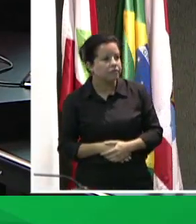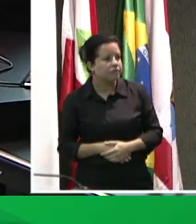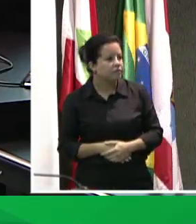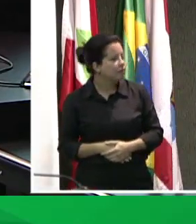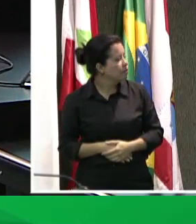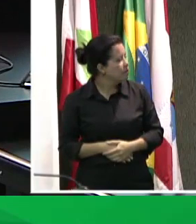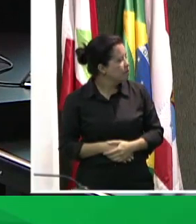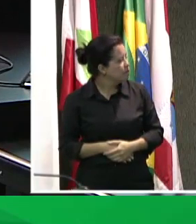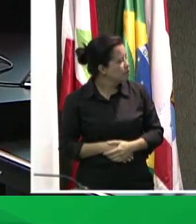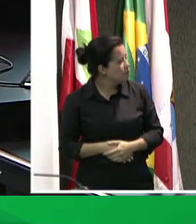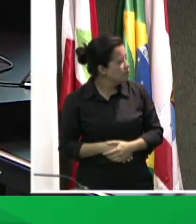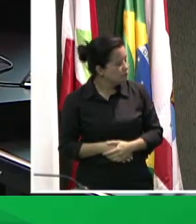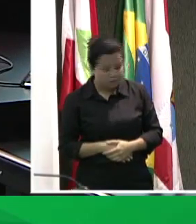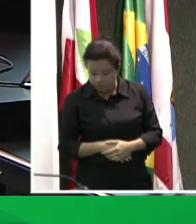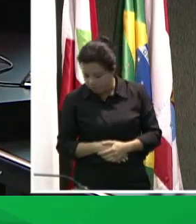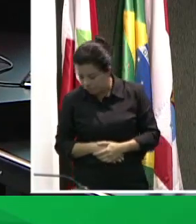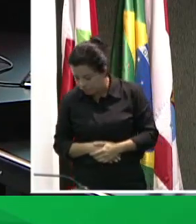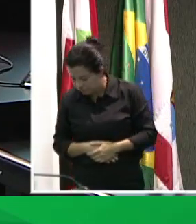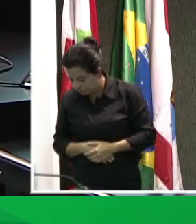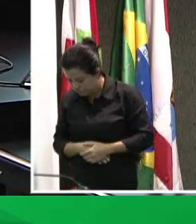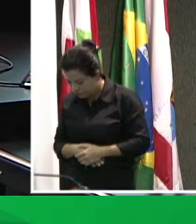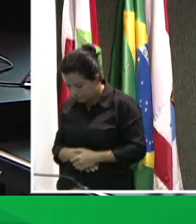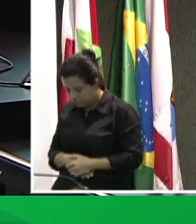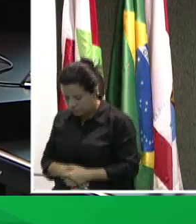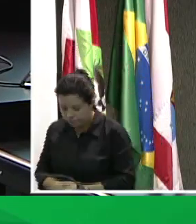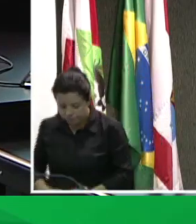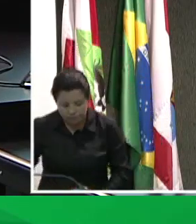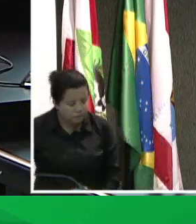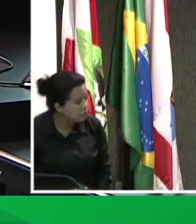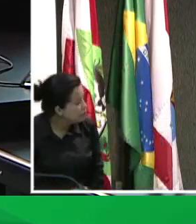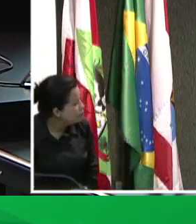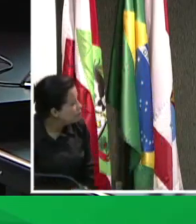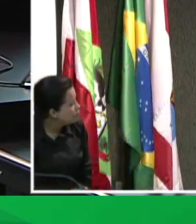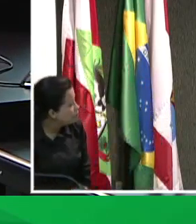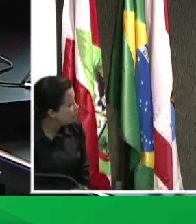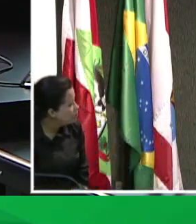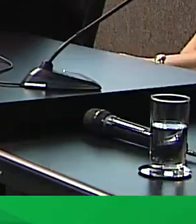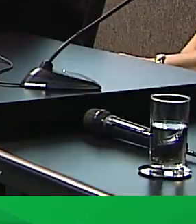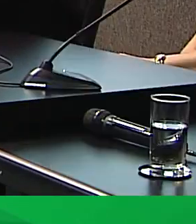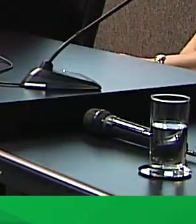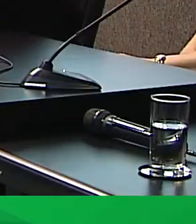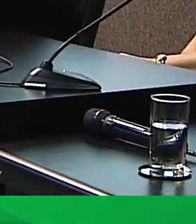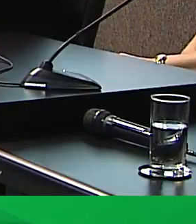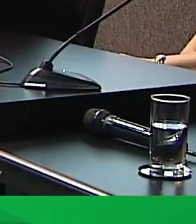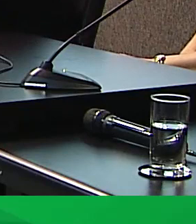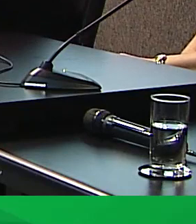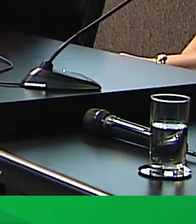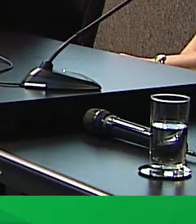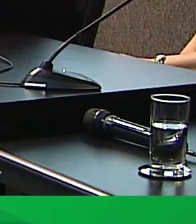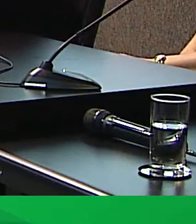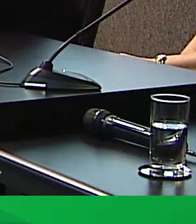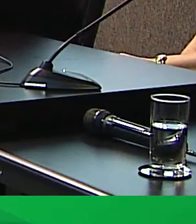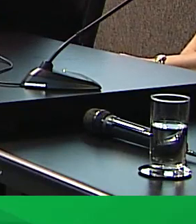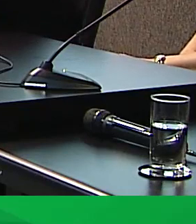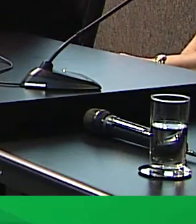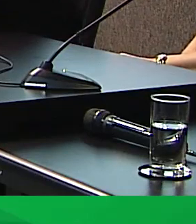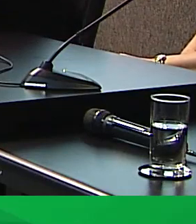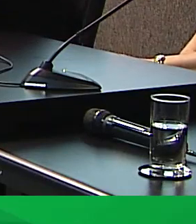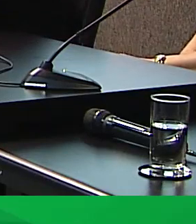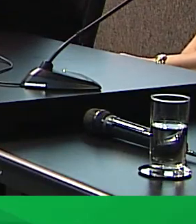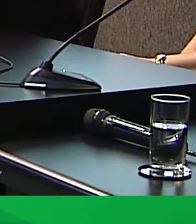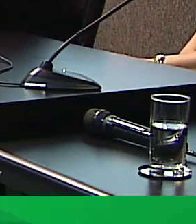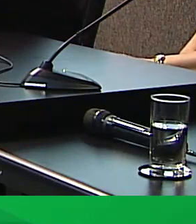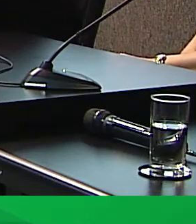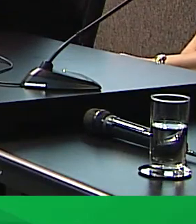que está sendo linkado, que já foi dito. Eu esqueci algo muito importante com relação à associação, que ela vai estar cuidando isso para